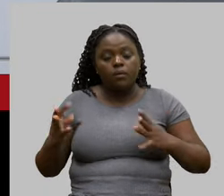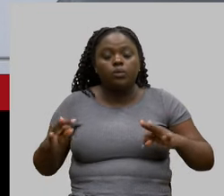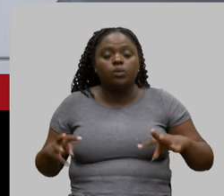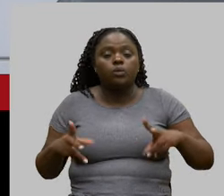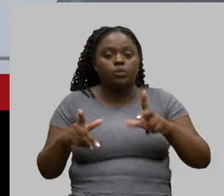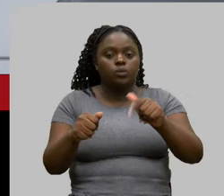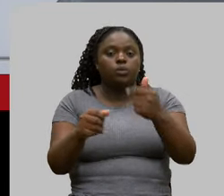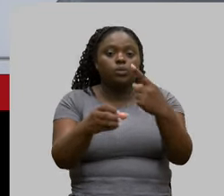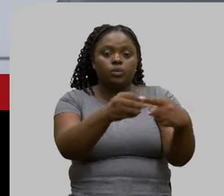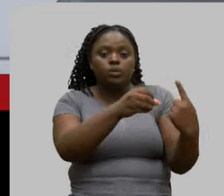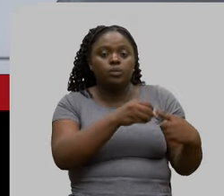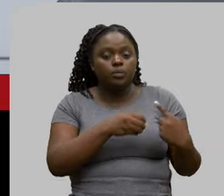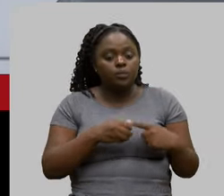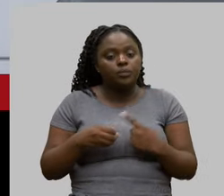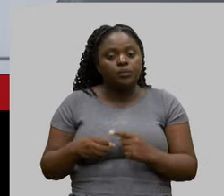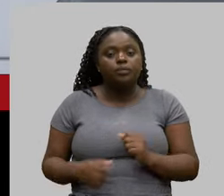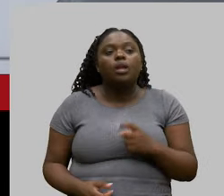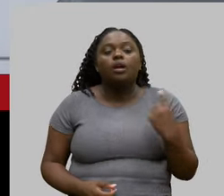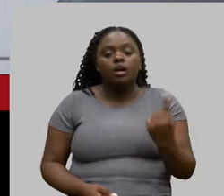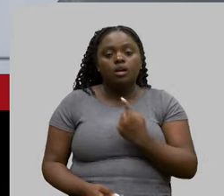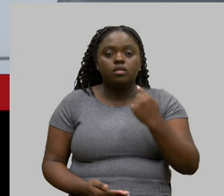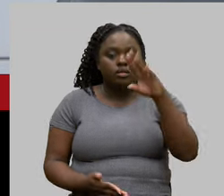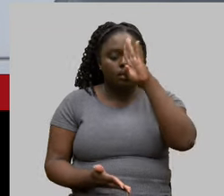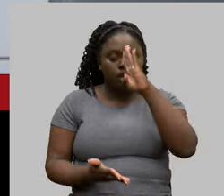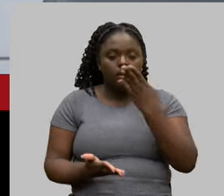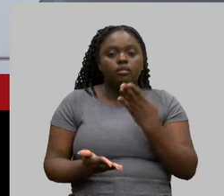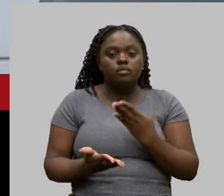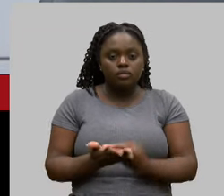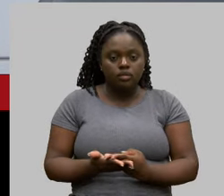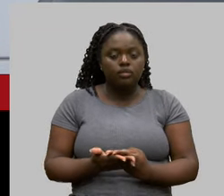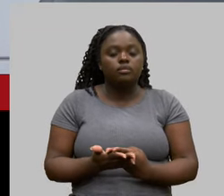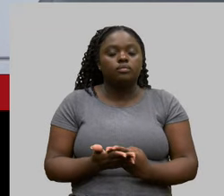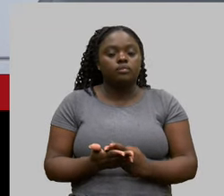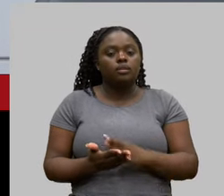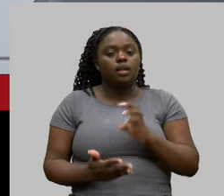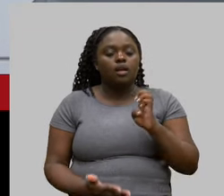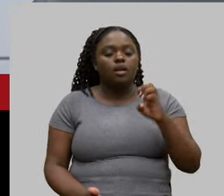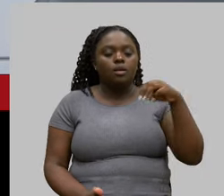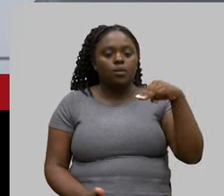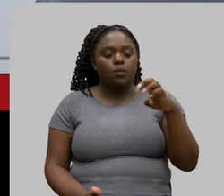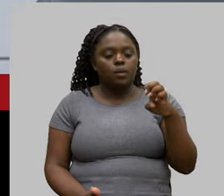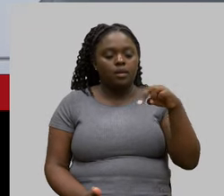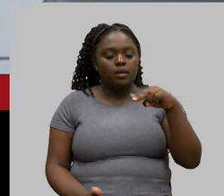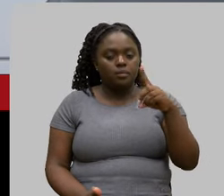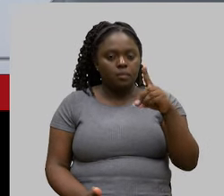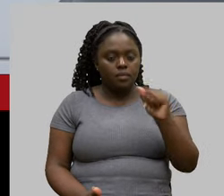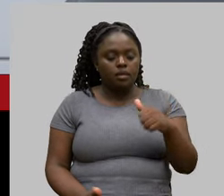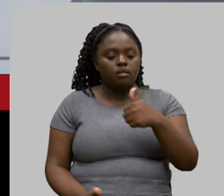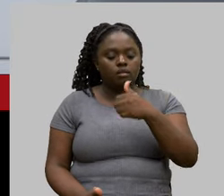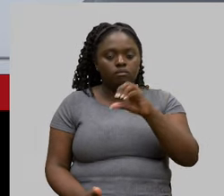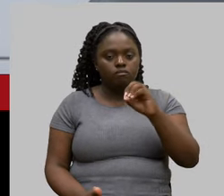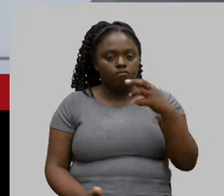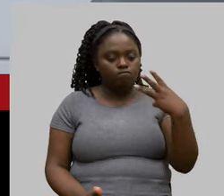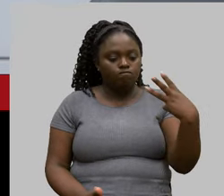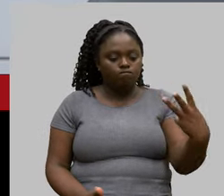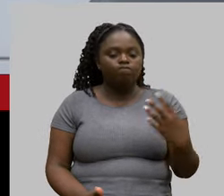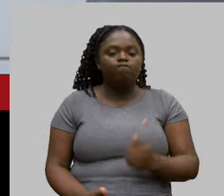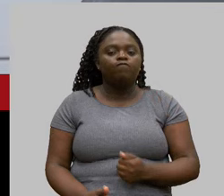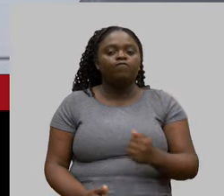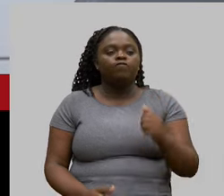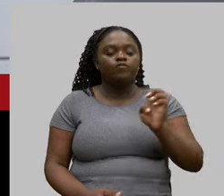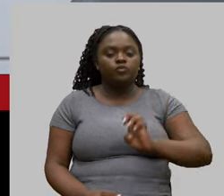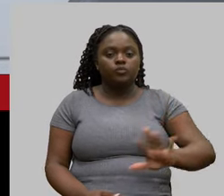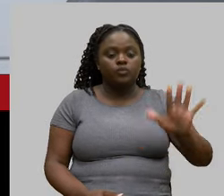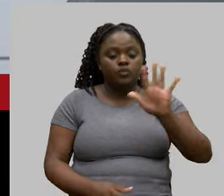eh Nós acreditamos que o fato da da emenda 103 que deixou aí pros pros os estados e municípios